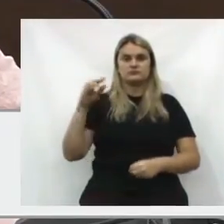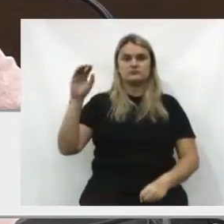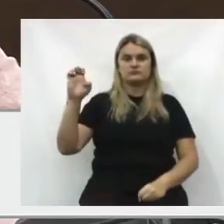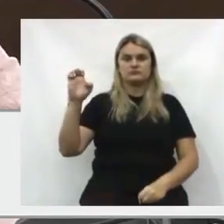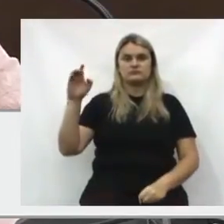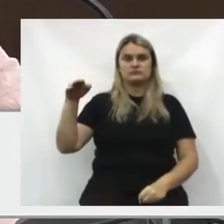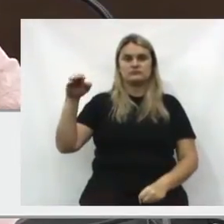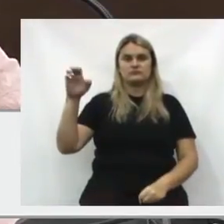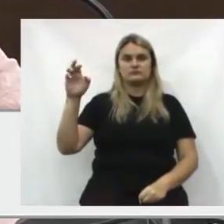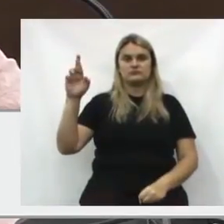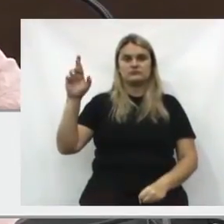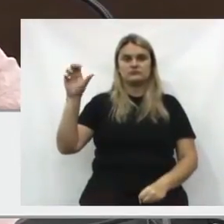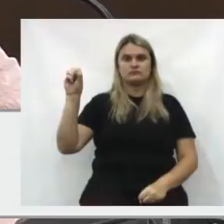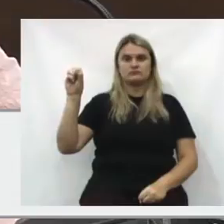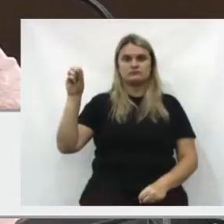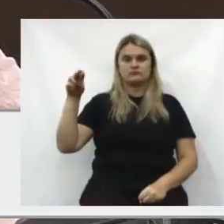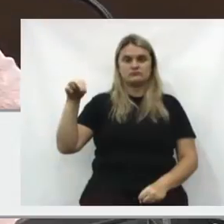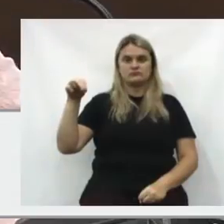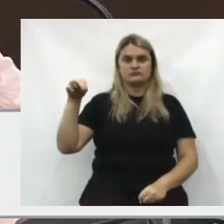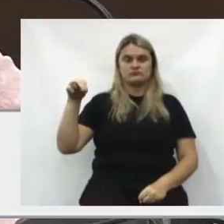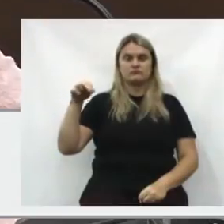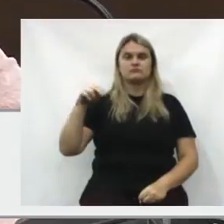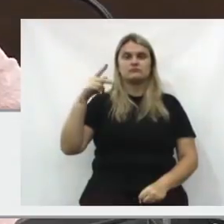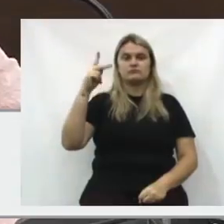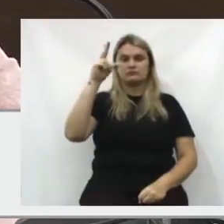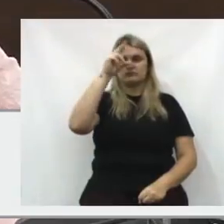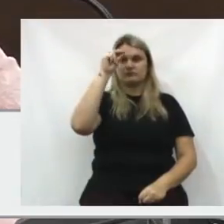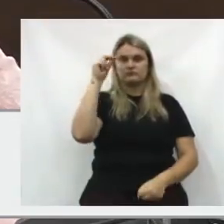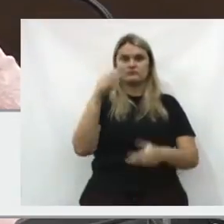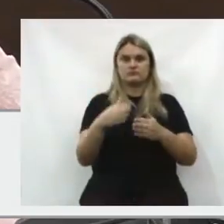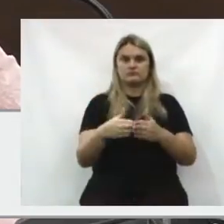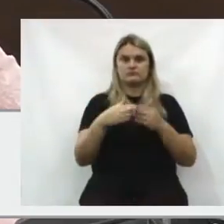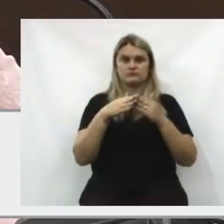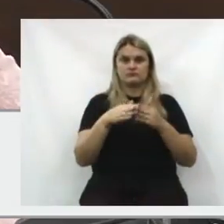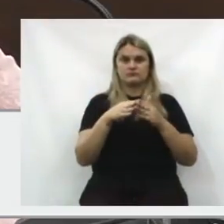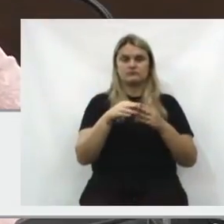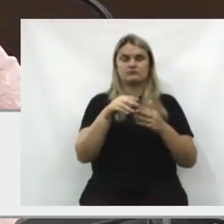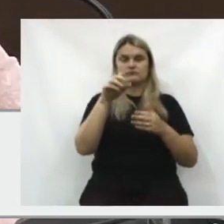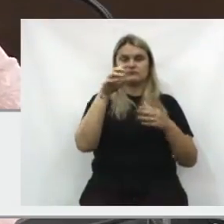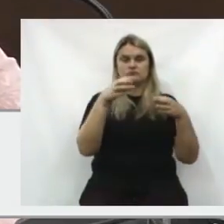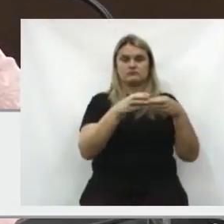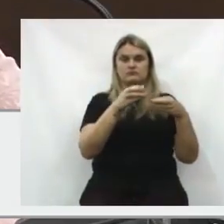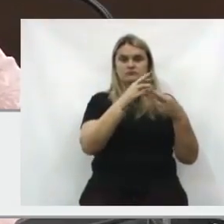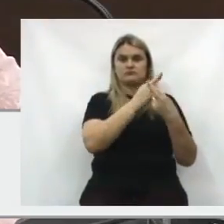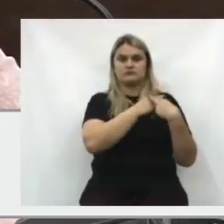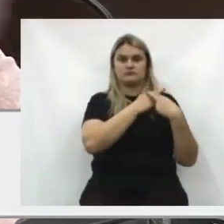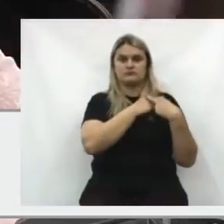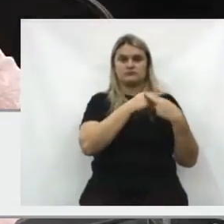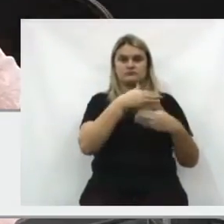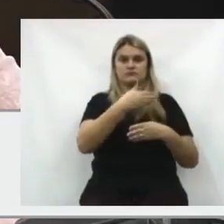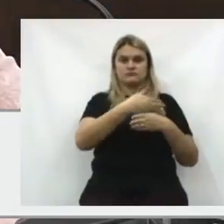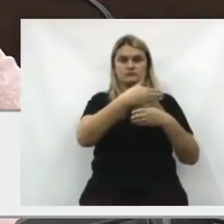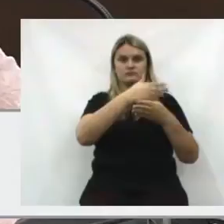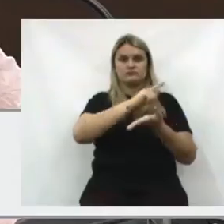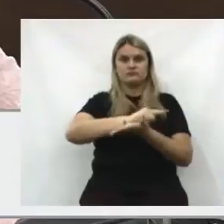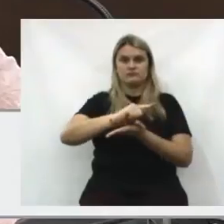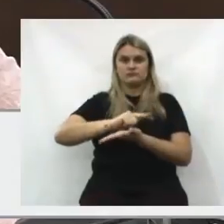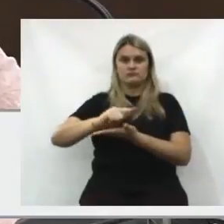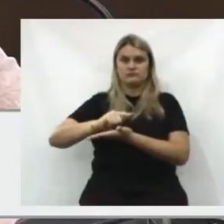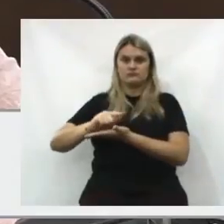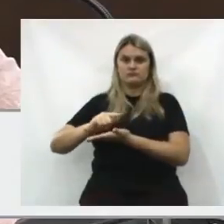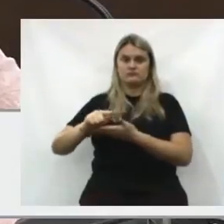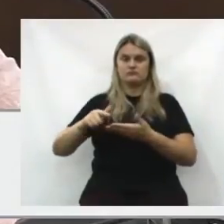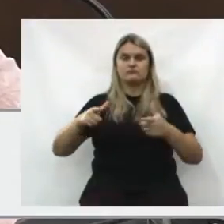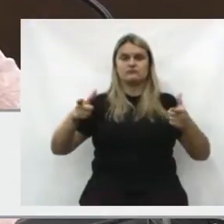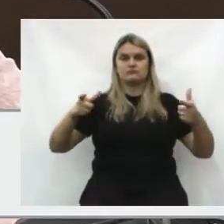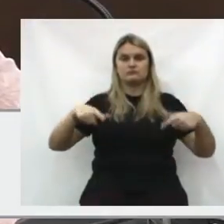38/2017, do vereador Emerson de Souza. Ao senhor prefeito que solicite ao Departamento de Obras a limpeza